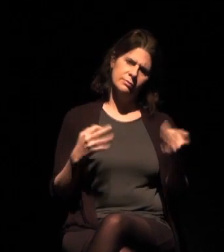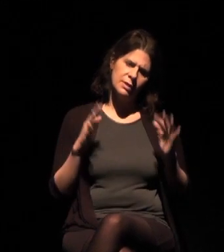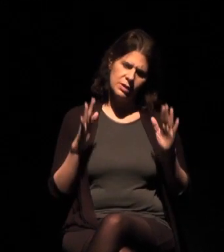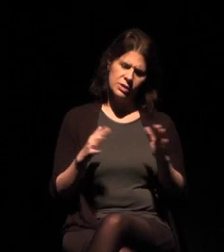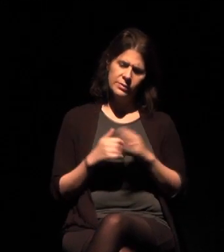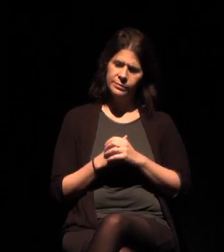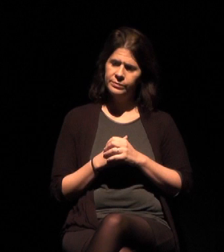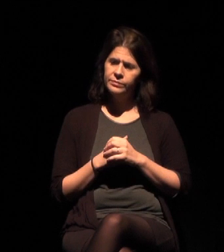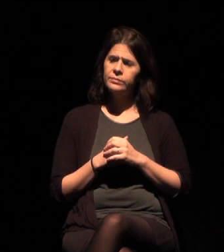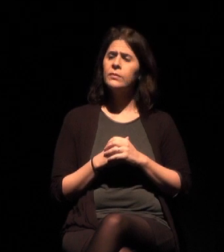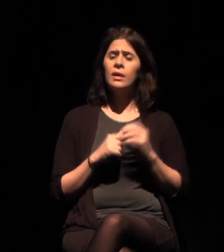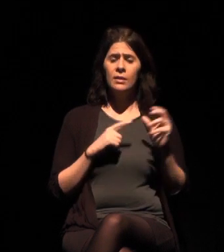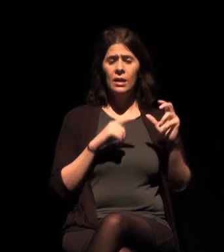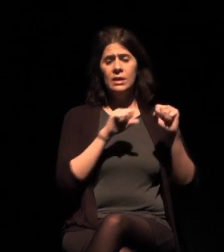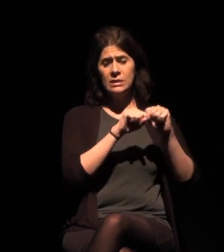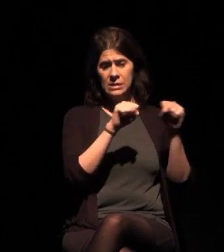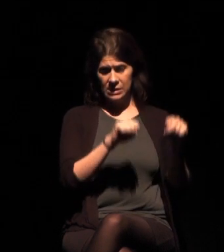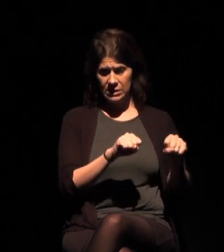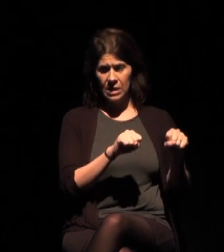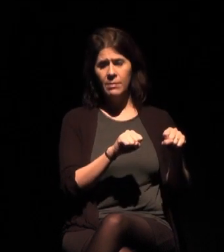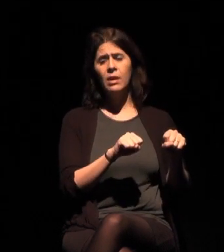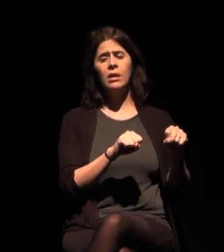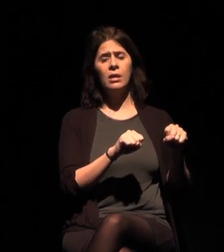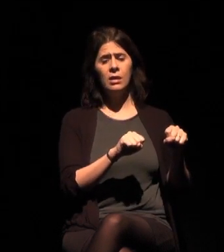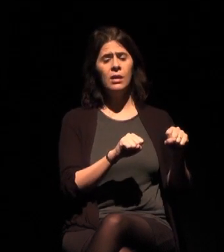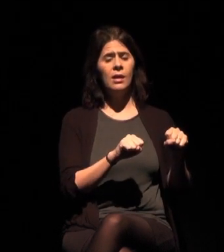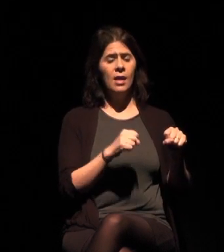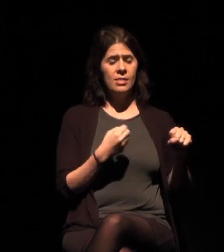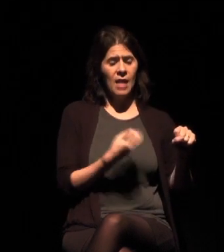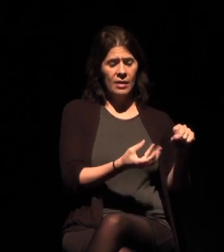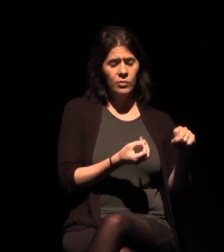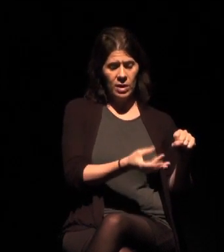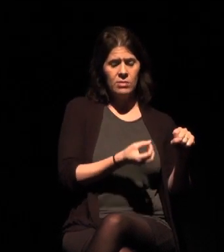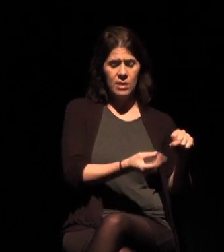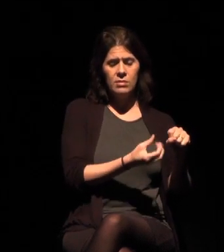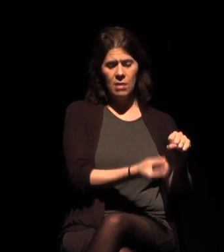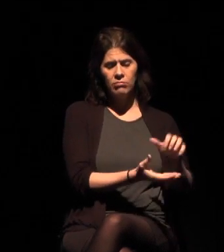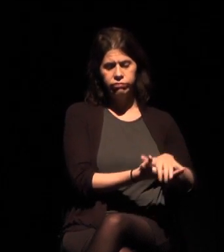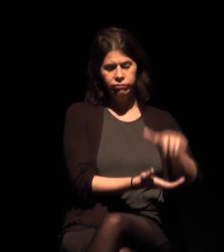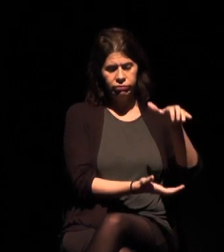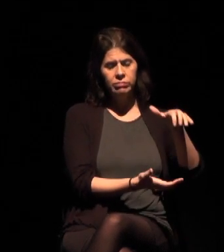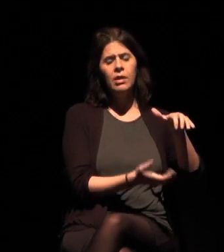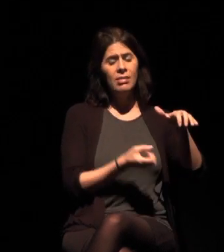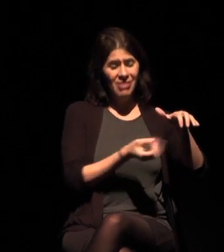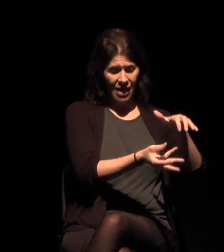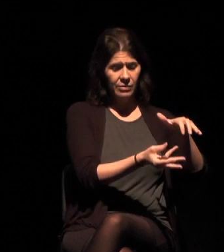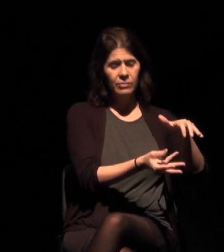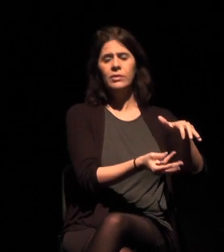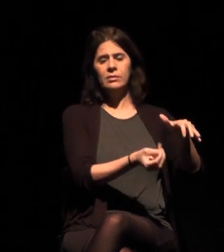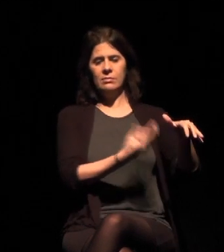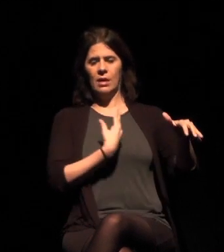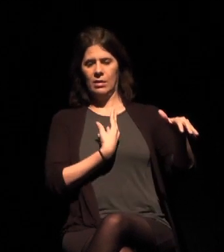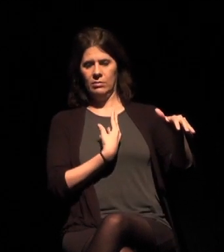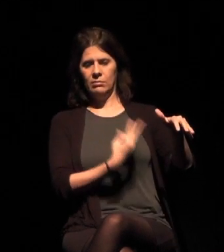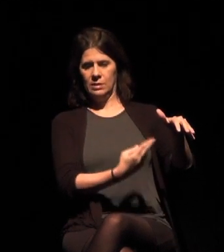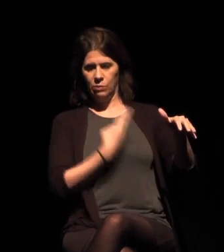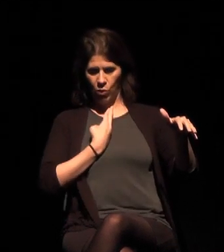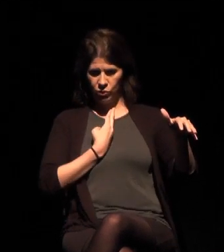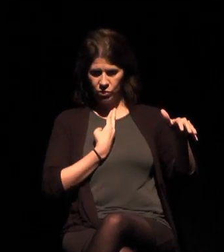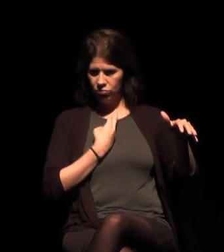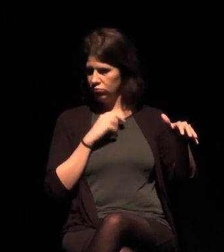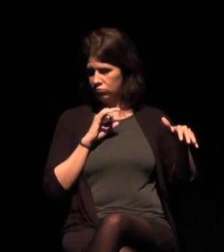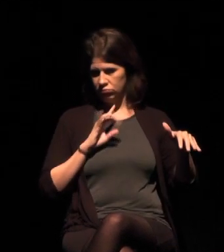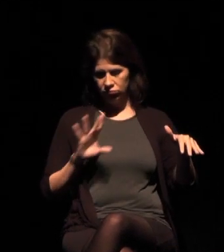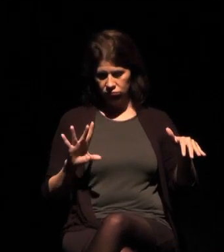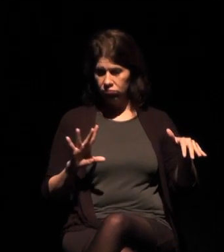assim sistemas que pegam dados tem uma entrada e uma saída e isso tem funcionado muito bem o que leva a uma questão